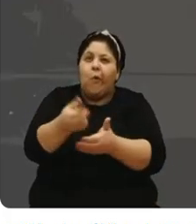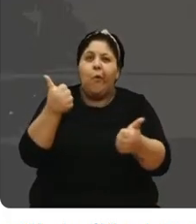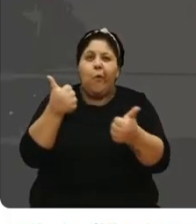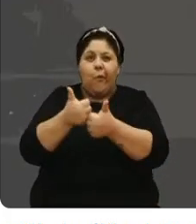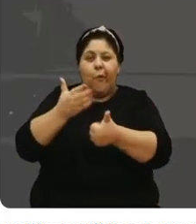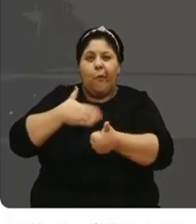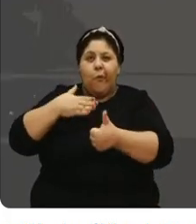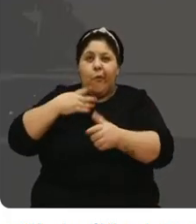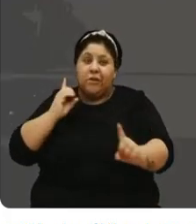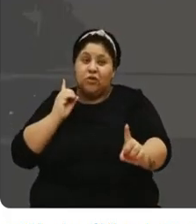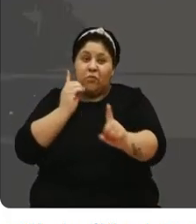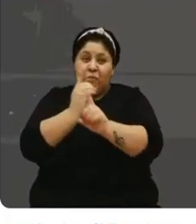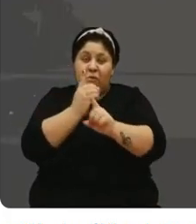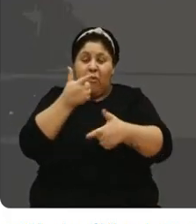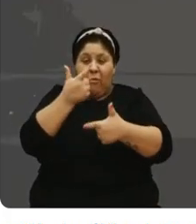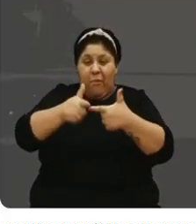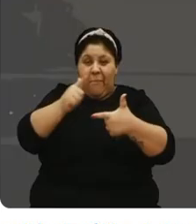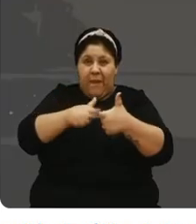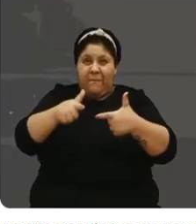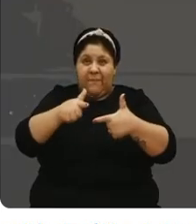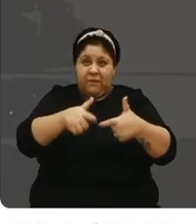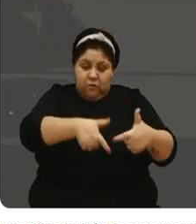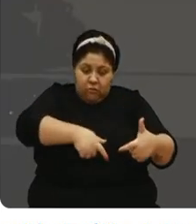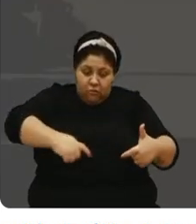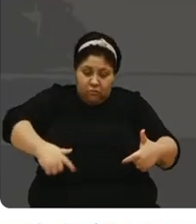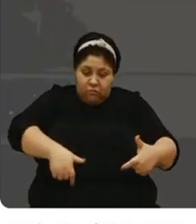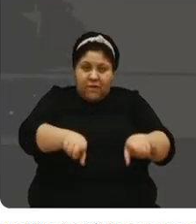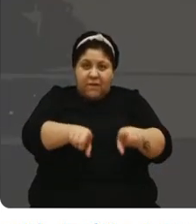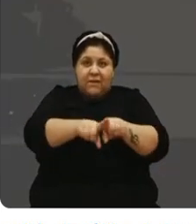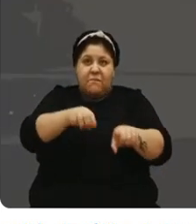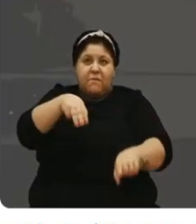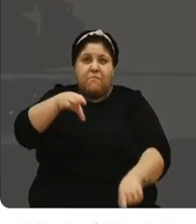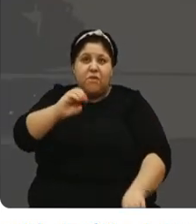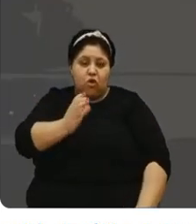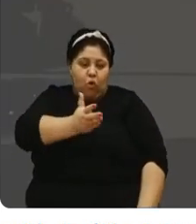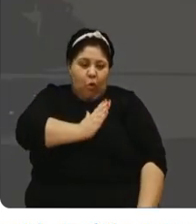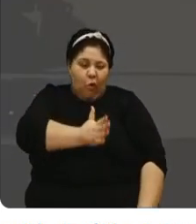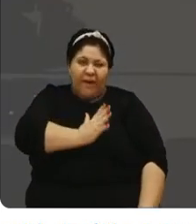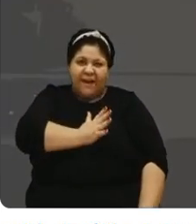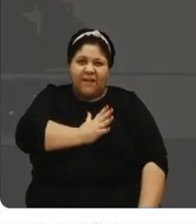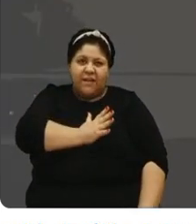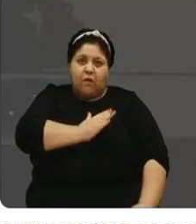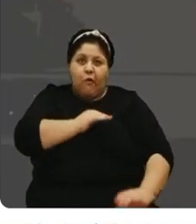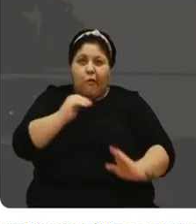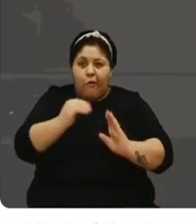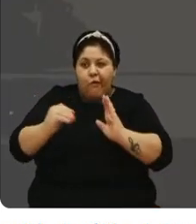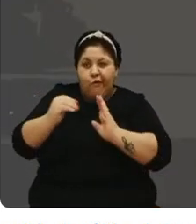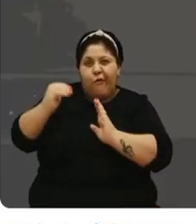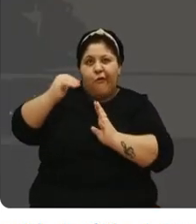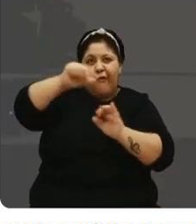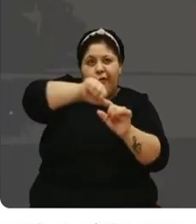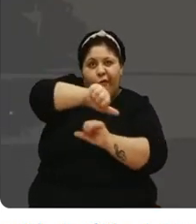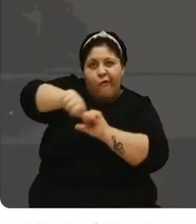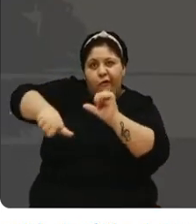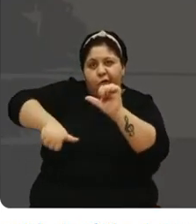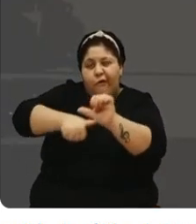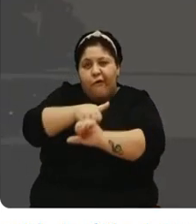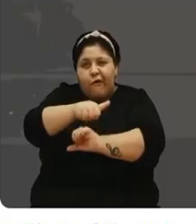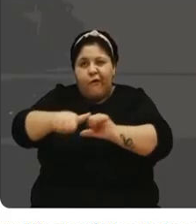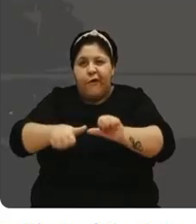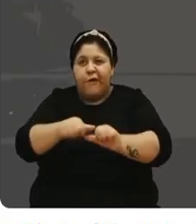lesões intestinais e miocardite. Evoluiu com alteração de